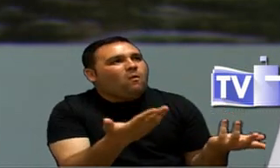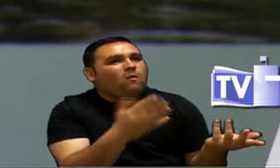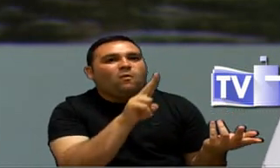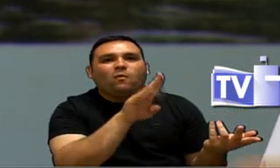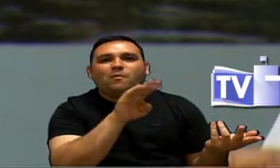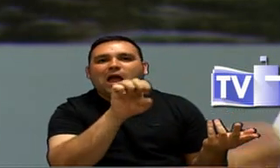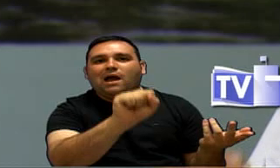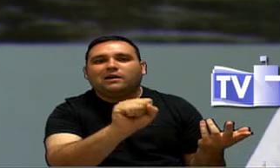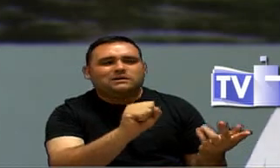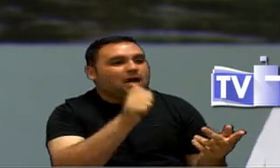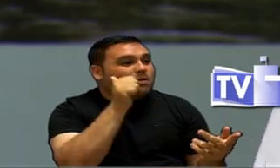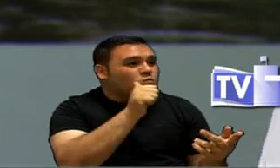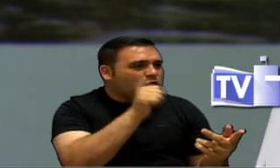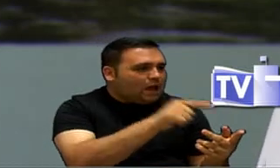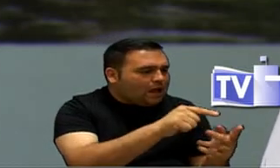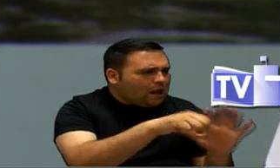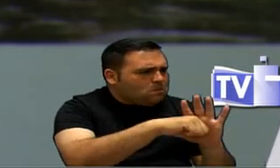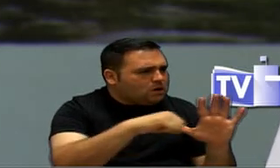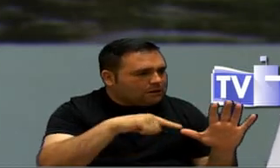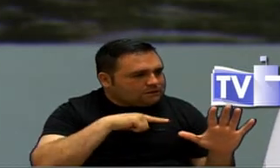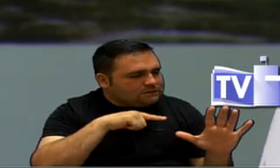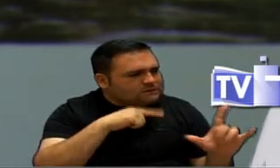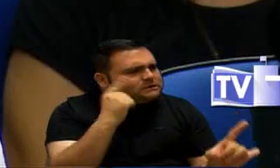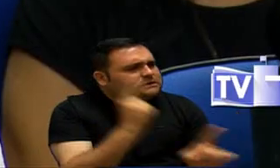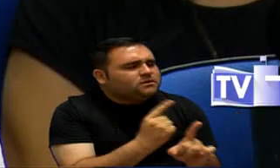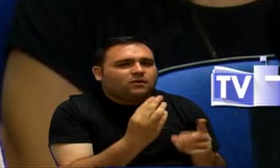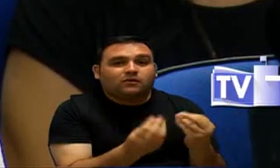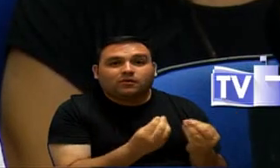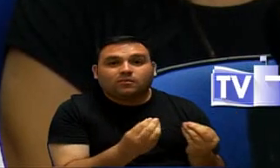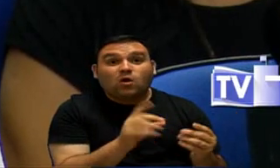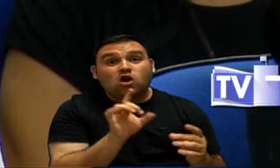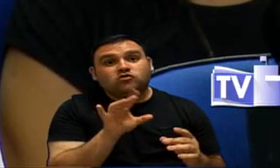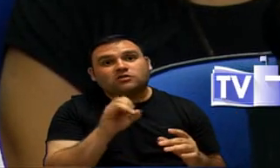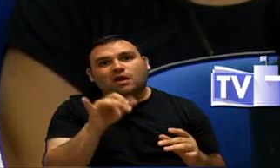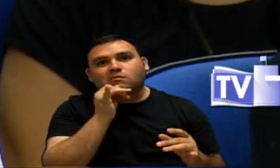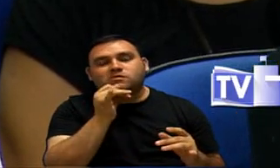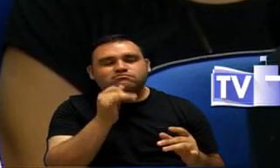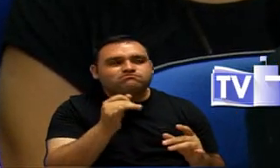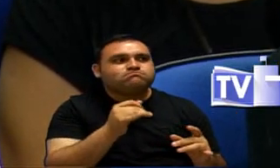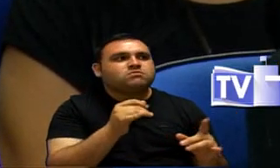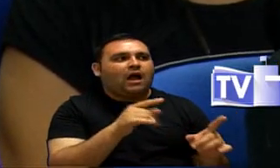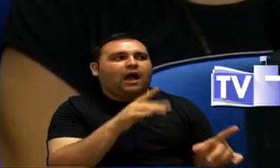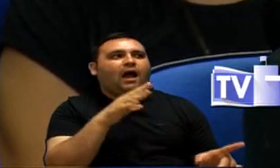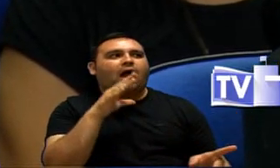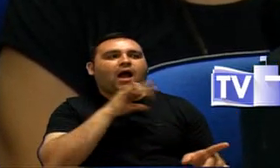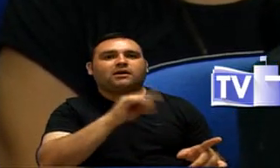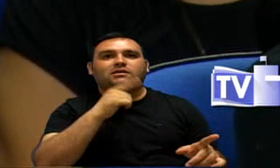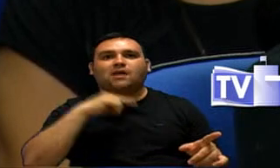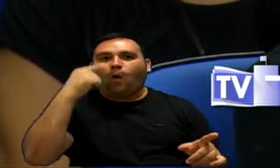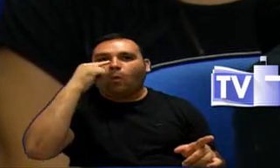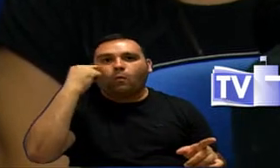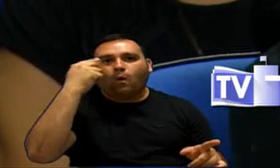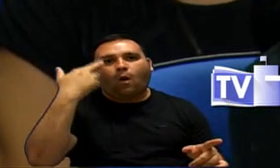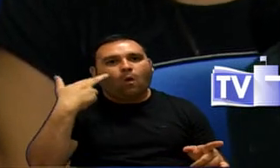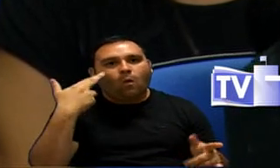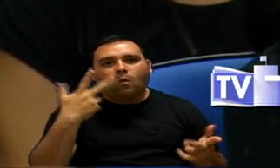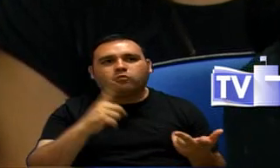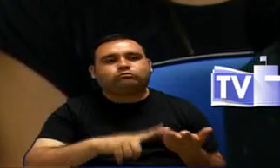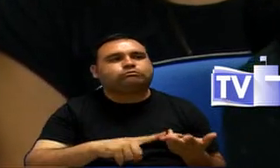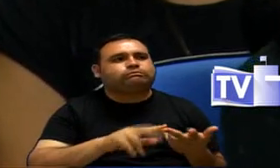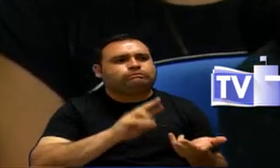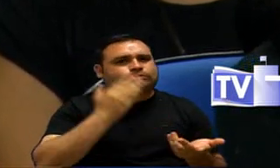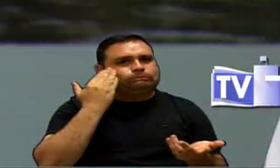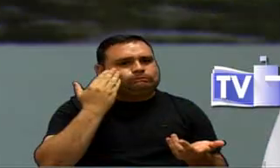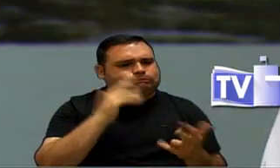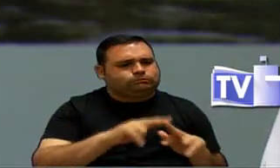de saúde aquelas mulheres vítimas de violência? Não se identifica, só quando a coisa é muito evidente. Mas não se identifica,